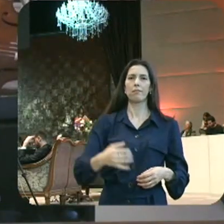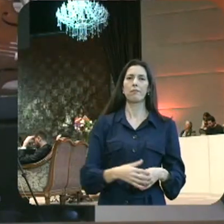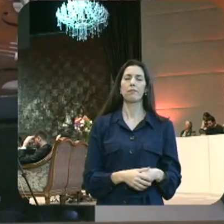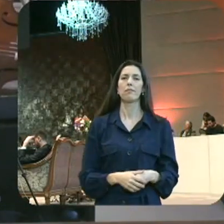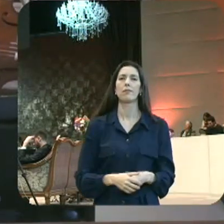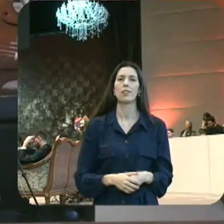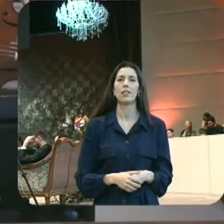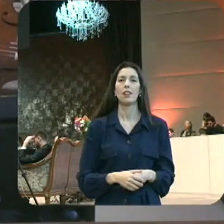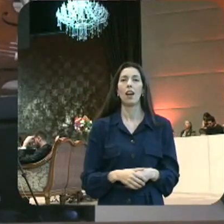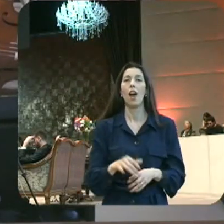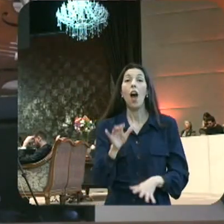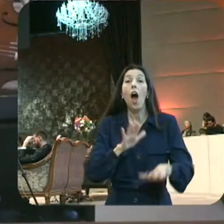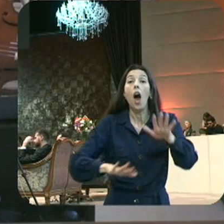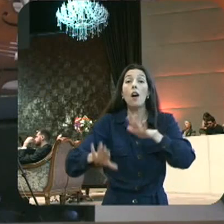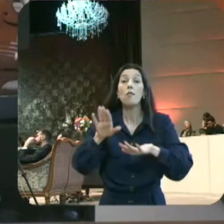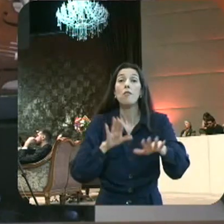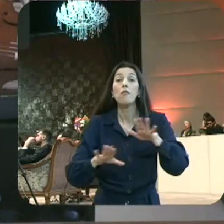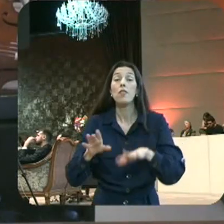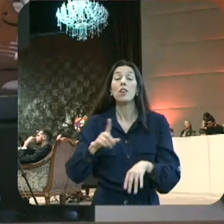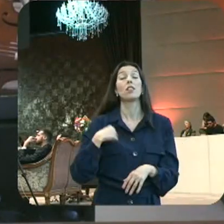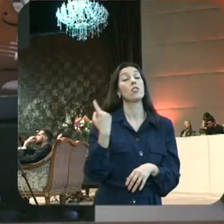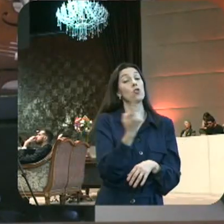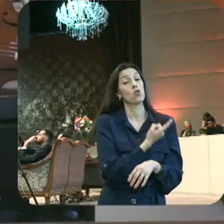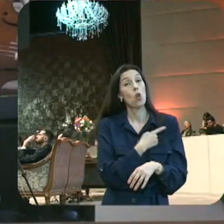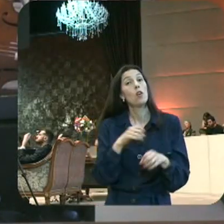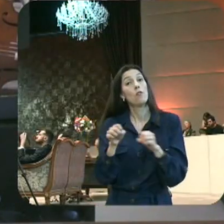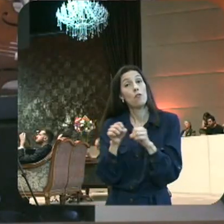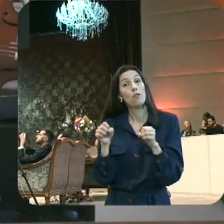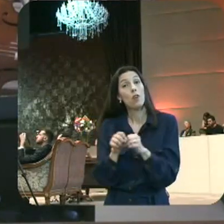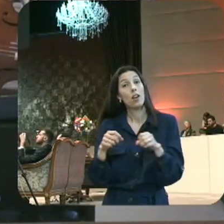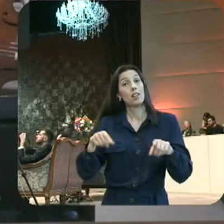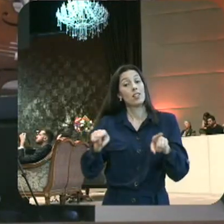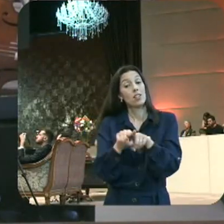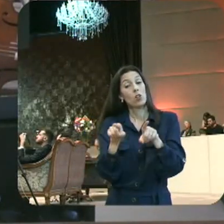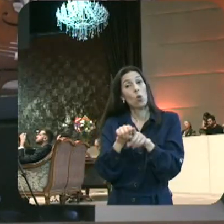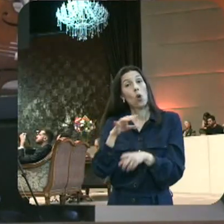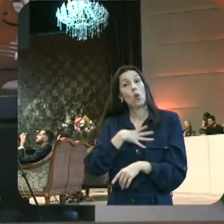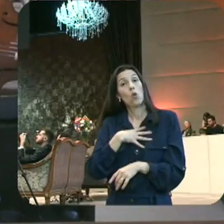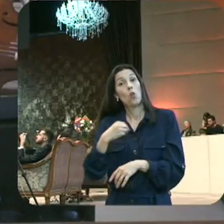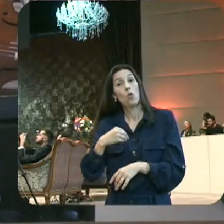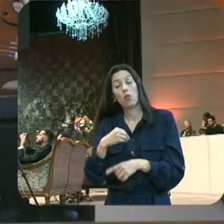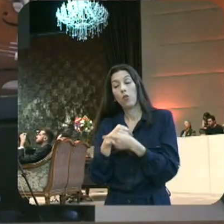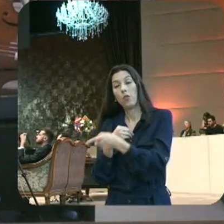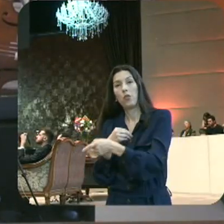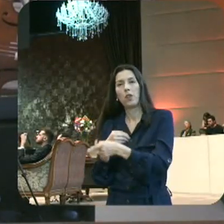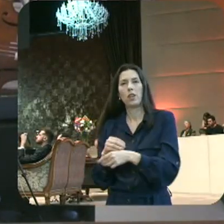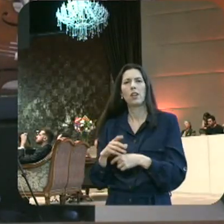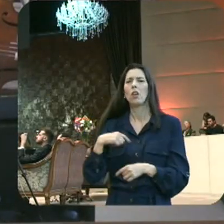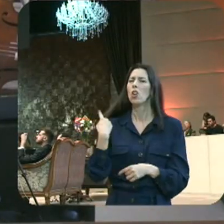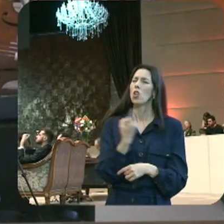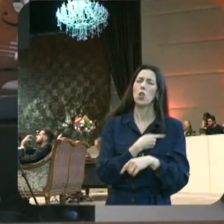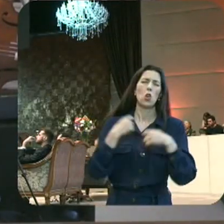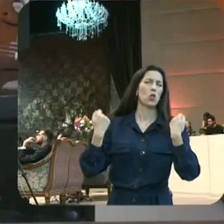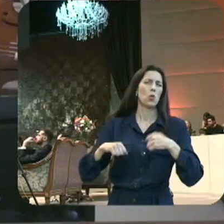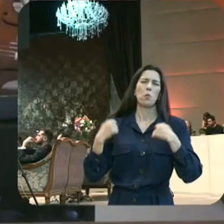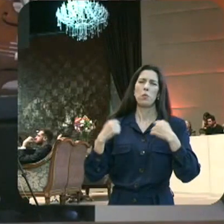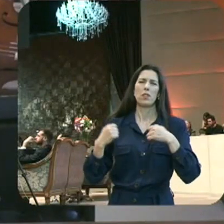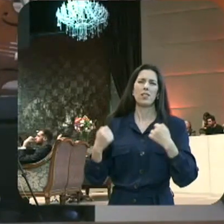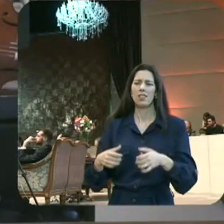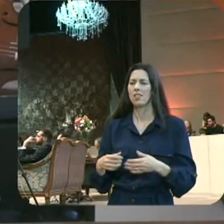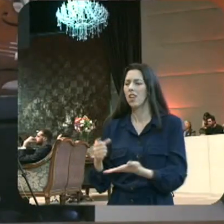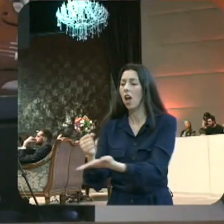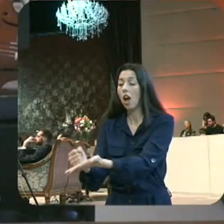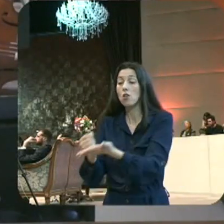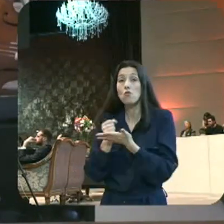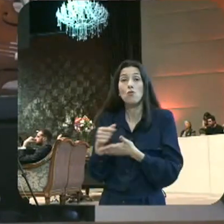Às vezes não fazemos isso com os nossos filhos, onde na verdade a gente não precisa da ajuda